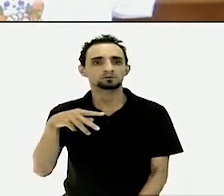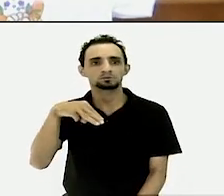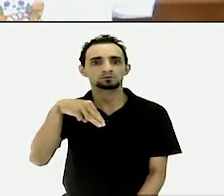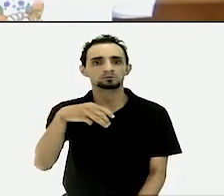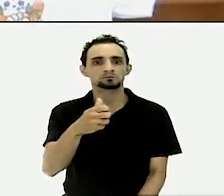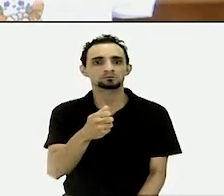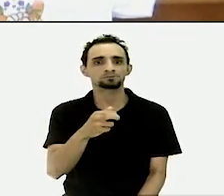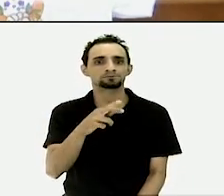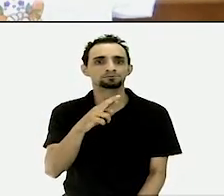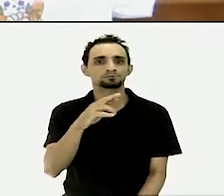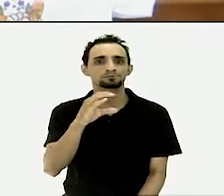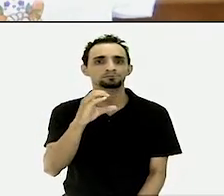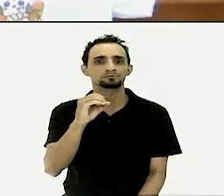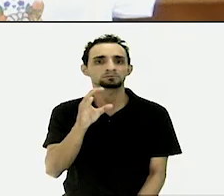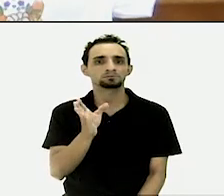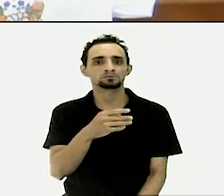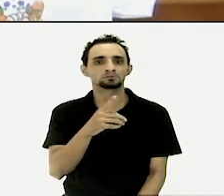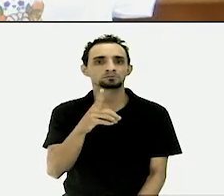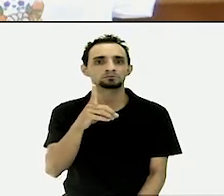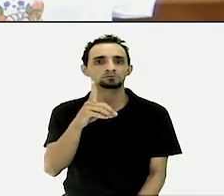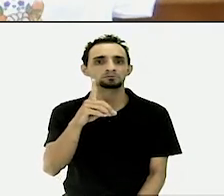Agudos, Estado de São Paulo,